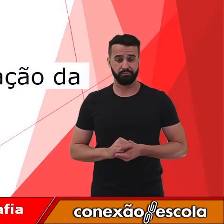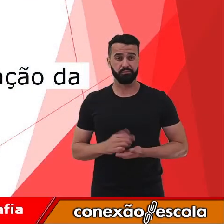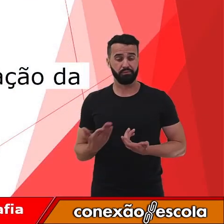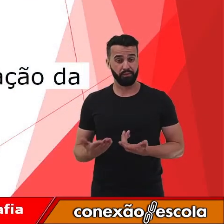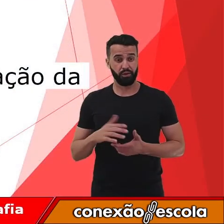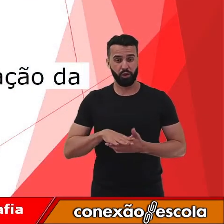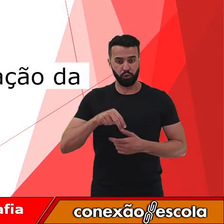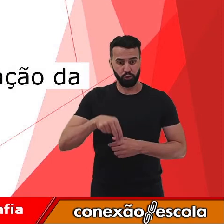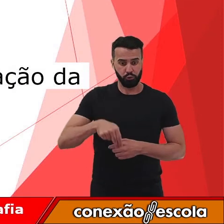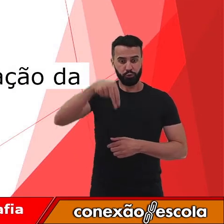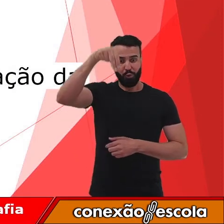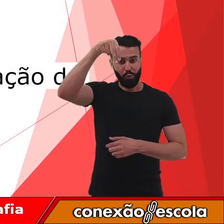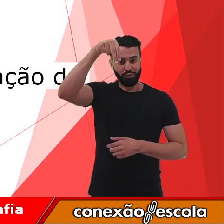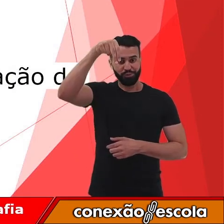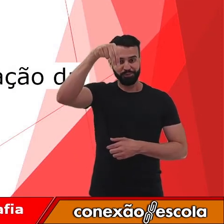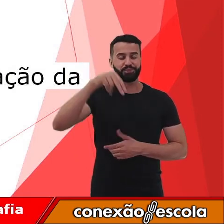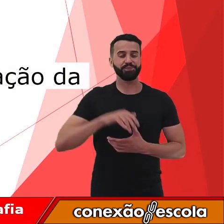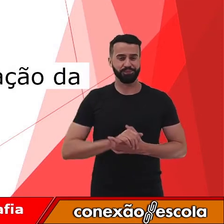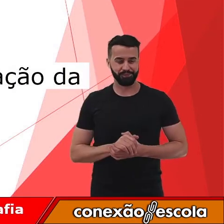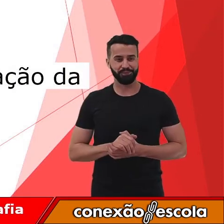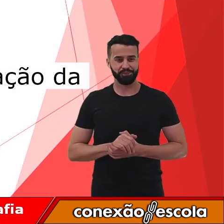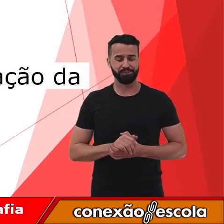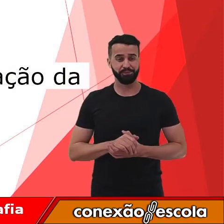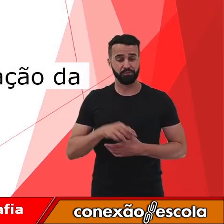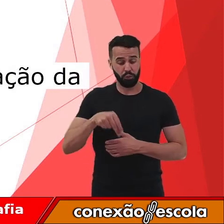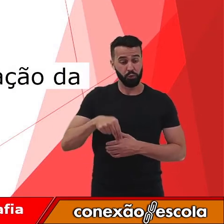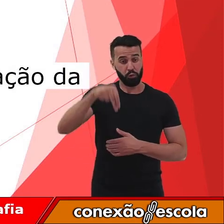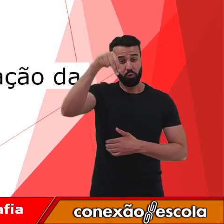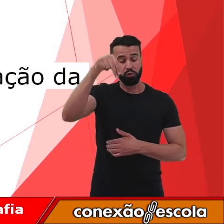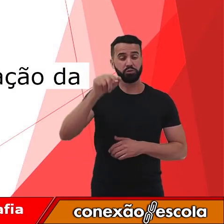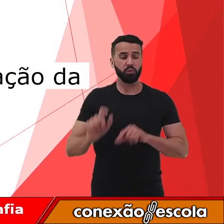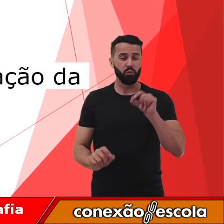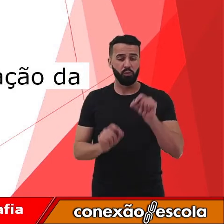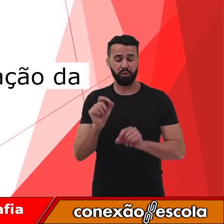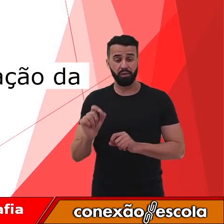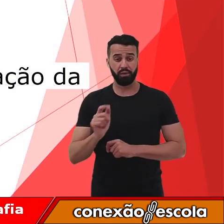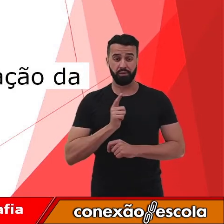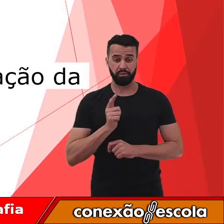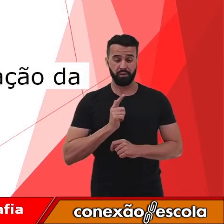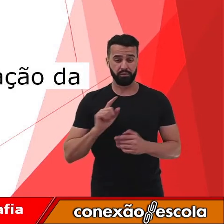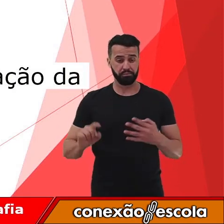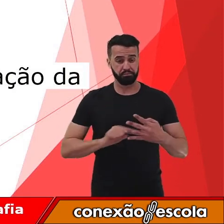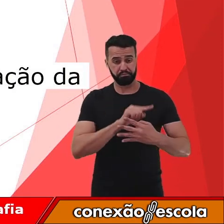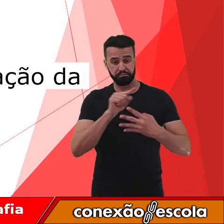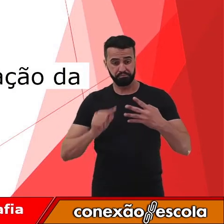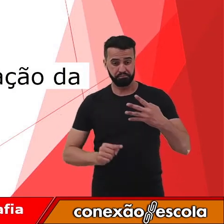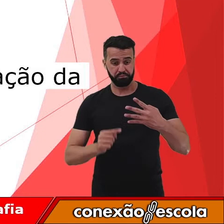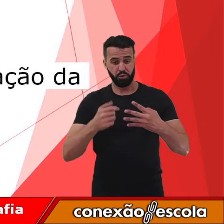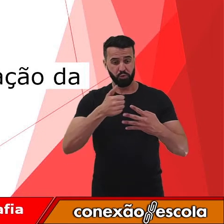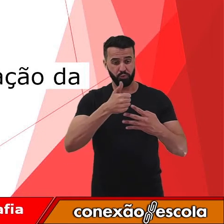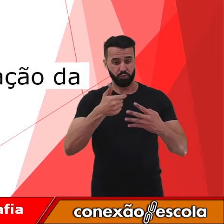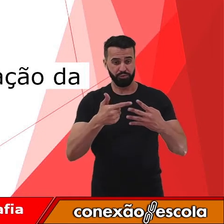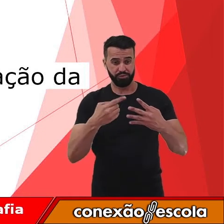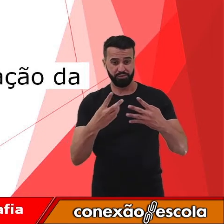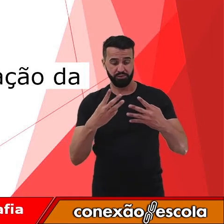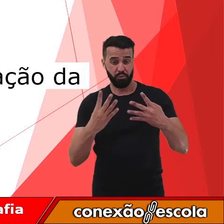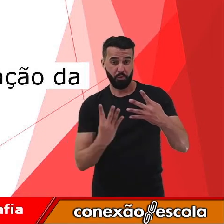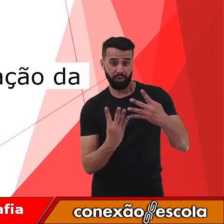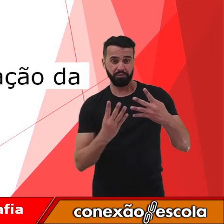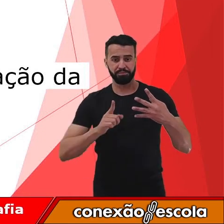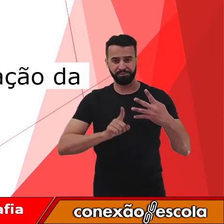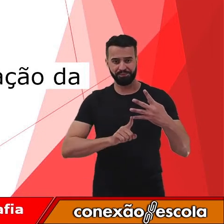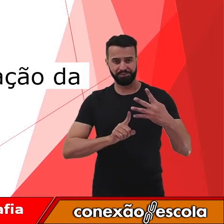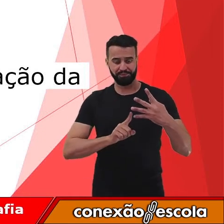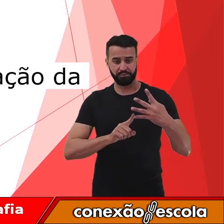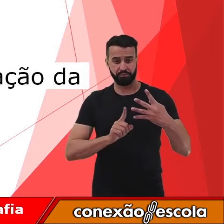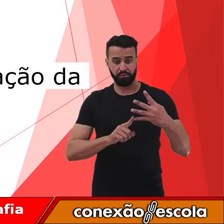país. Já caminhando para o fim aqui, a região norte apresenta a quarta maior população absoluta e tem a maior